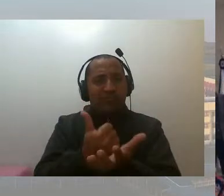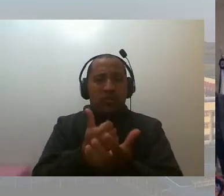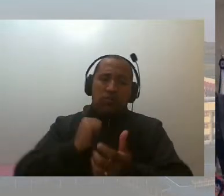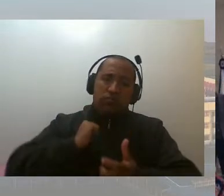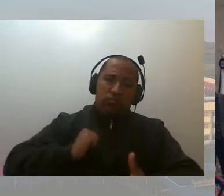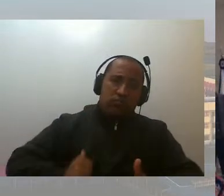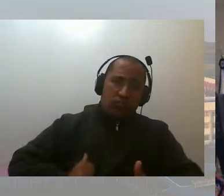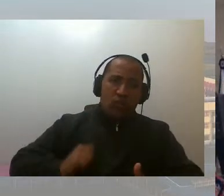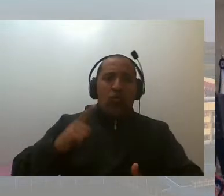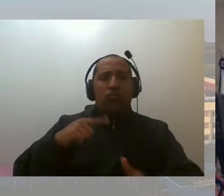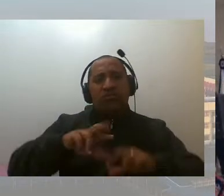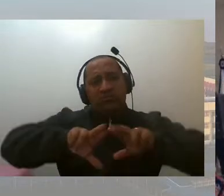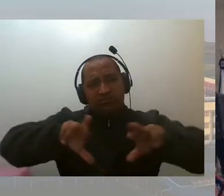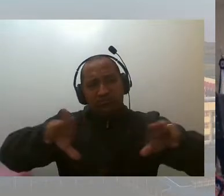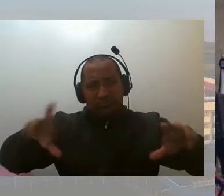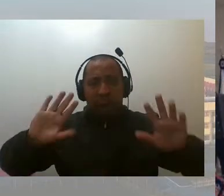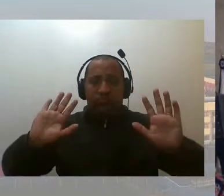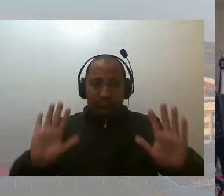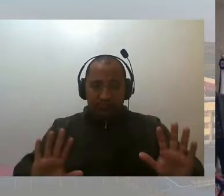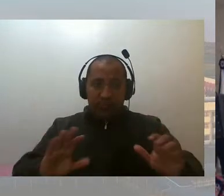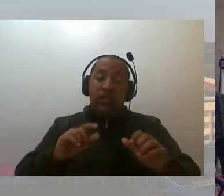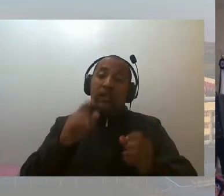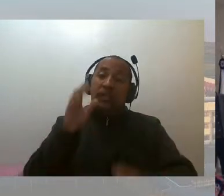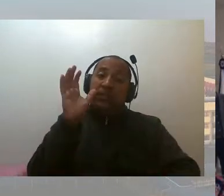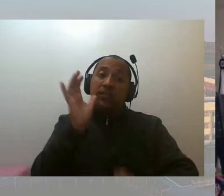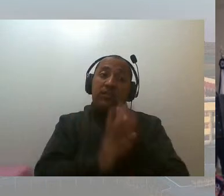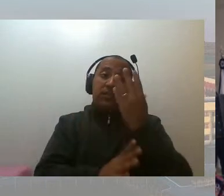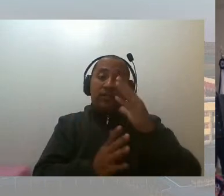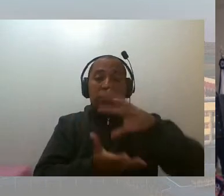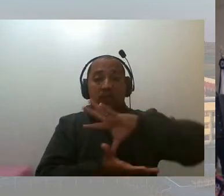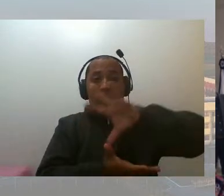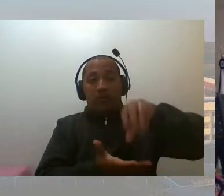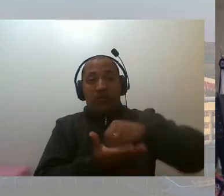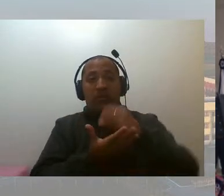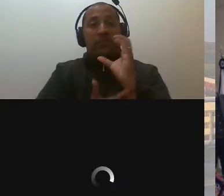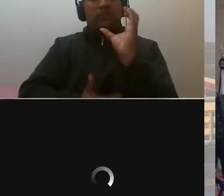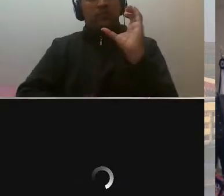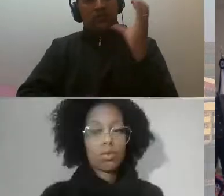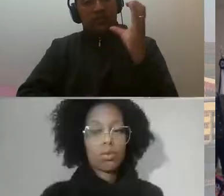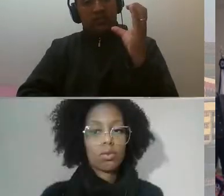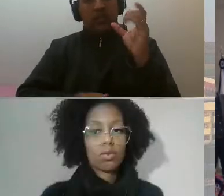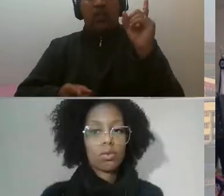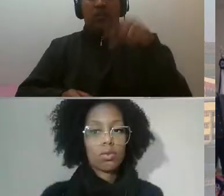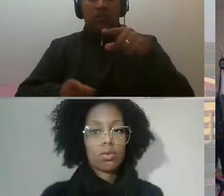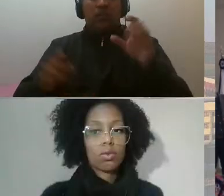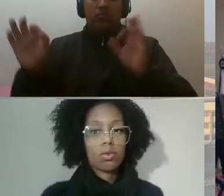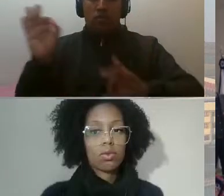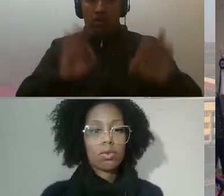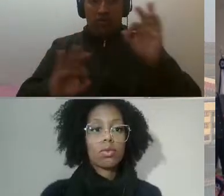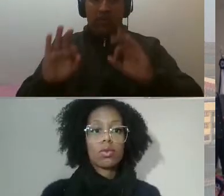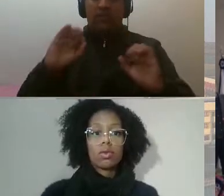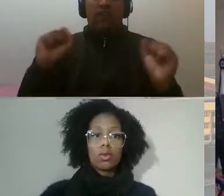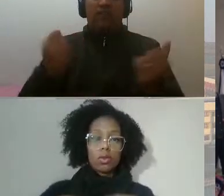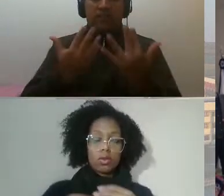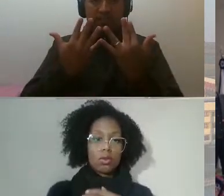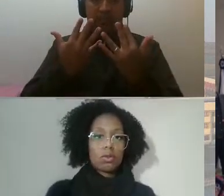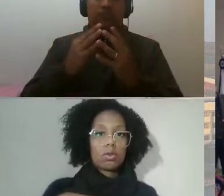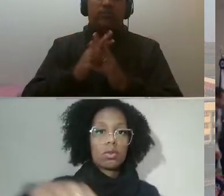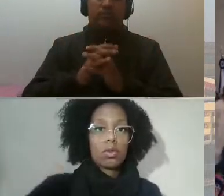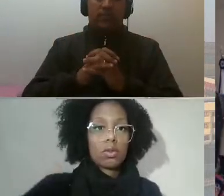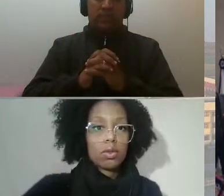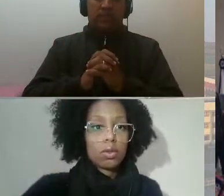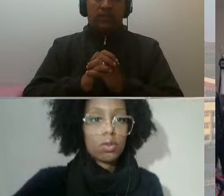que tinham. Tá? E se monta uma comissão científica que faz a programação do evento. Nessa comissão